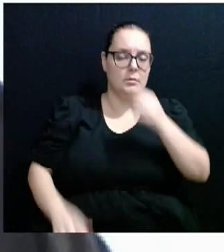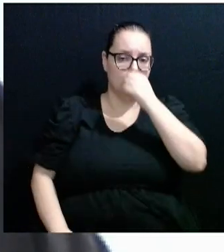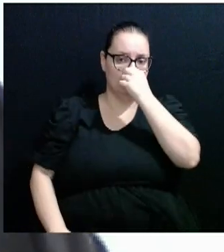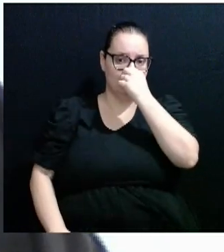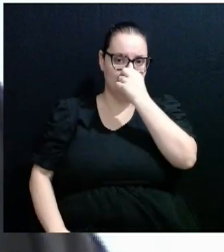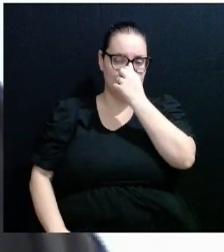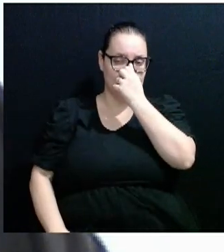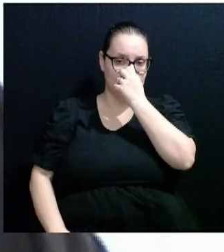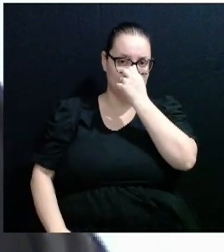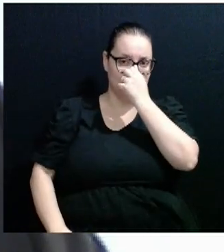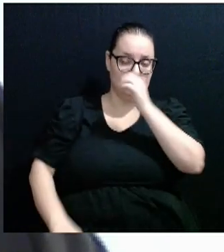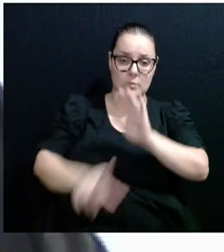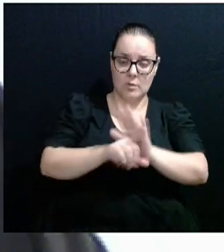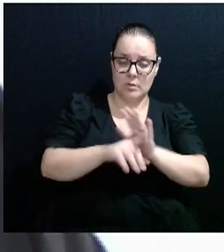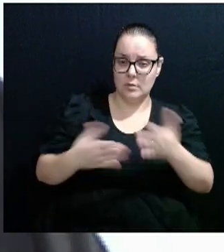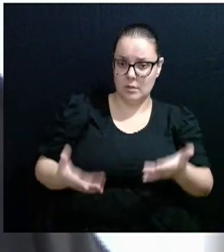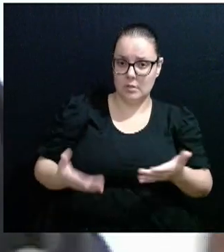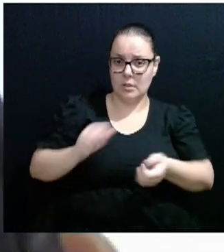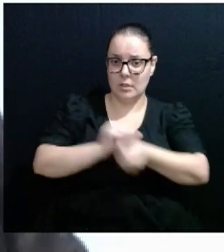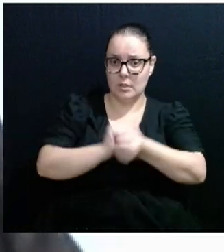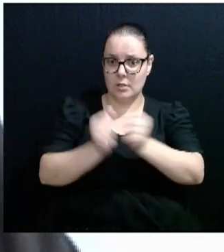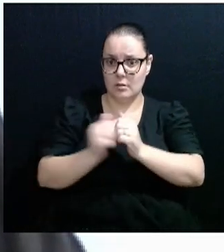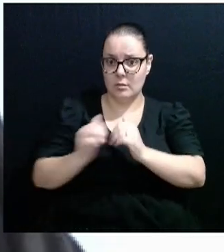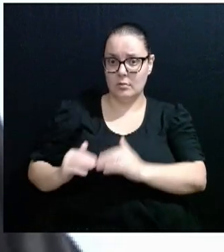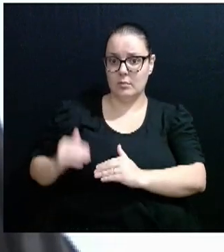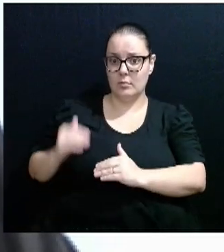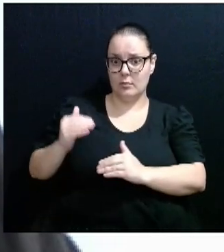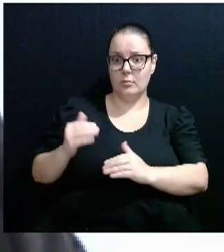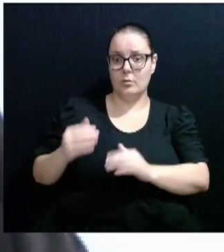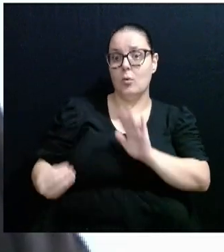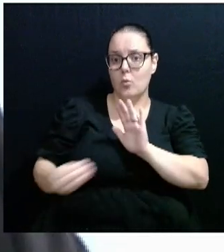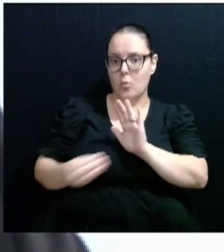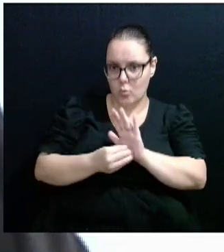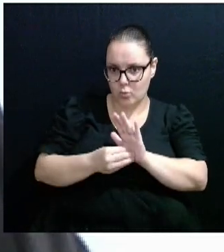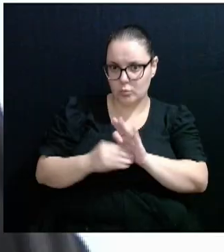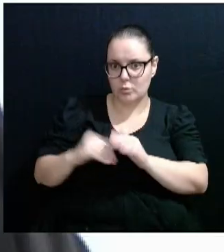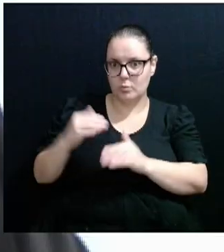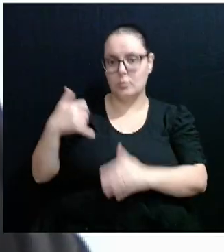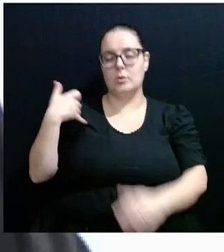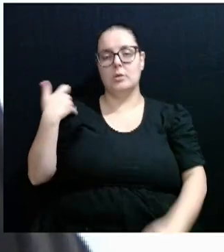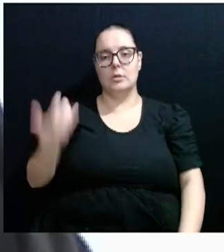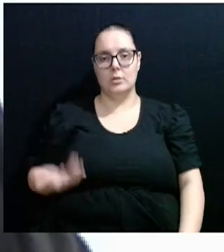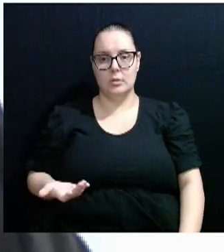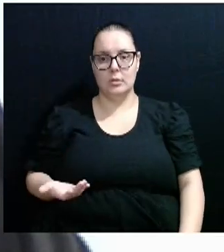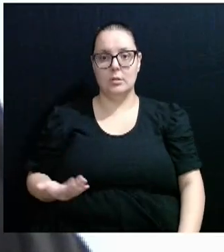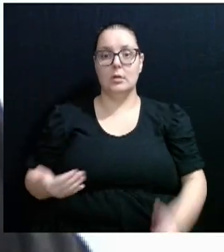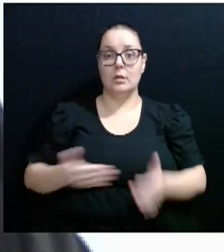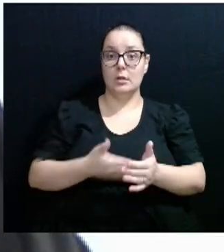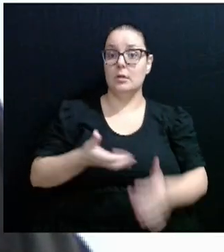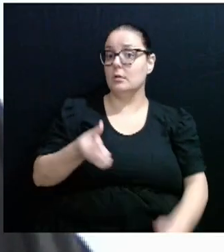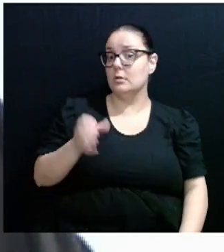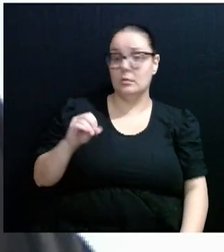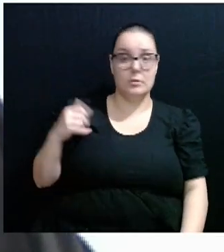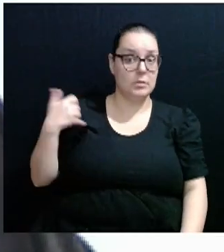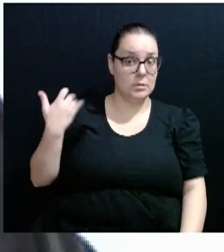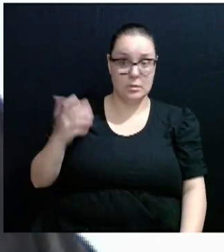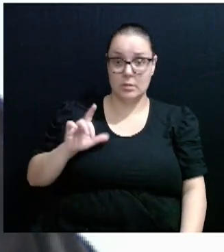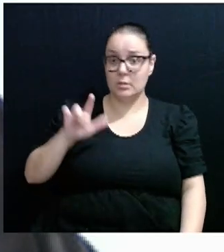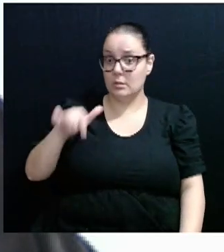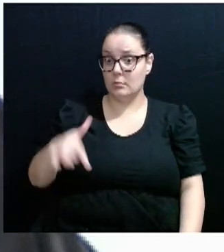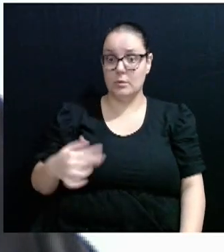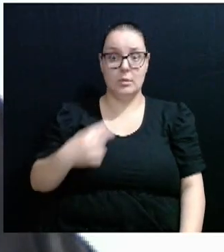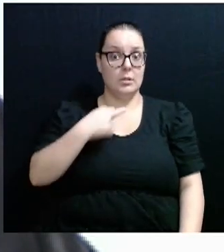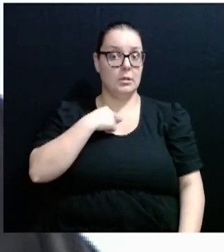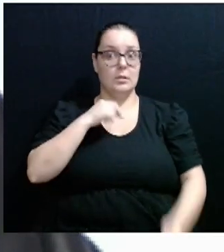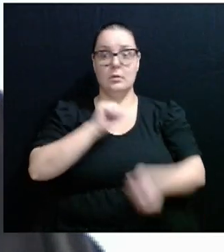que reajustes acima, o último reajuste por idade é até os 60 anos. Depois, não pode mais fazer